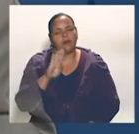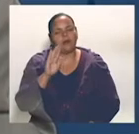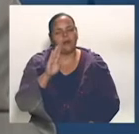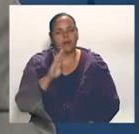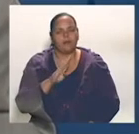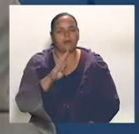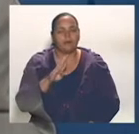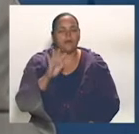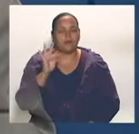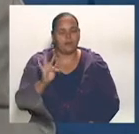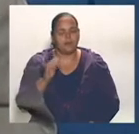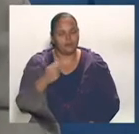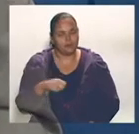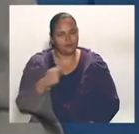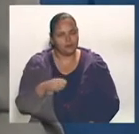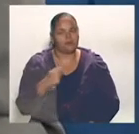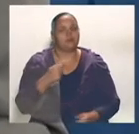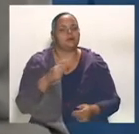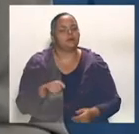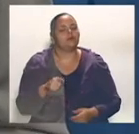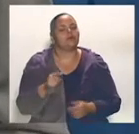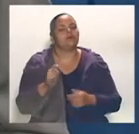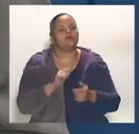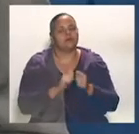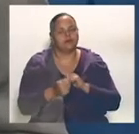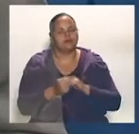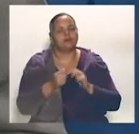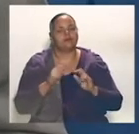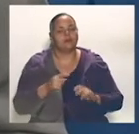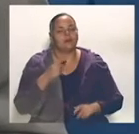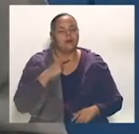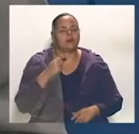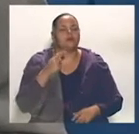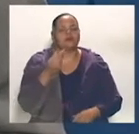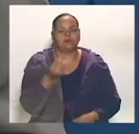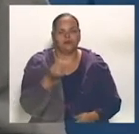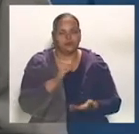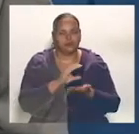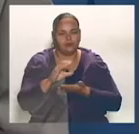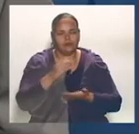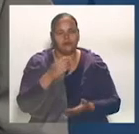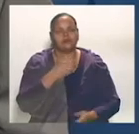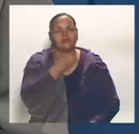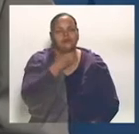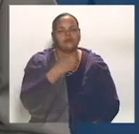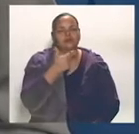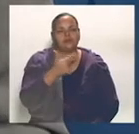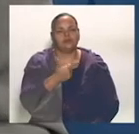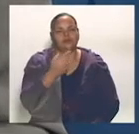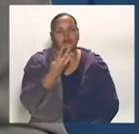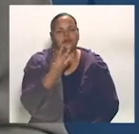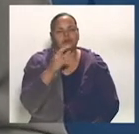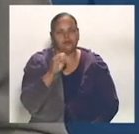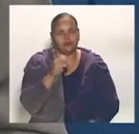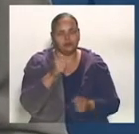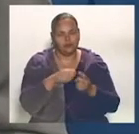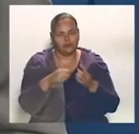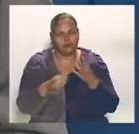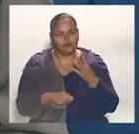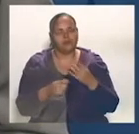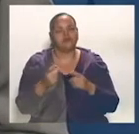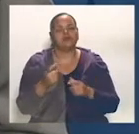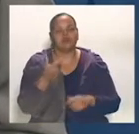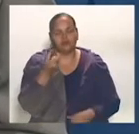adequar. Para conseguirem aderir ao programa do refinanciamento da dívida com 240 meses ou 20 anos